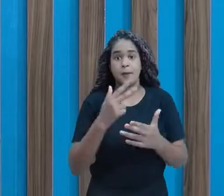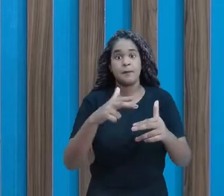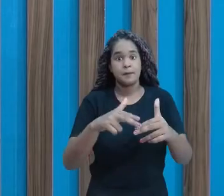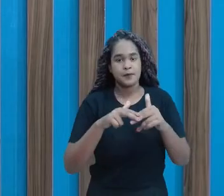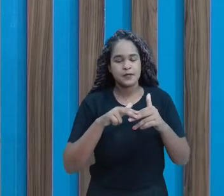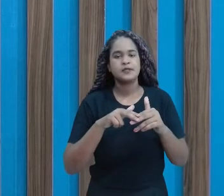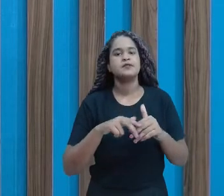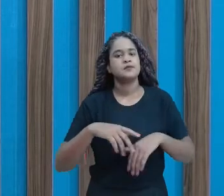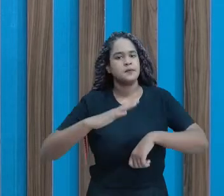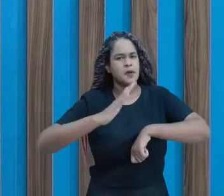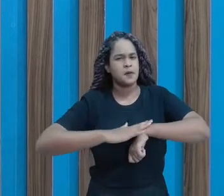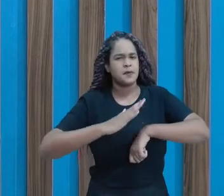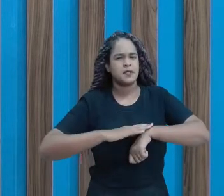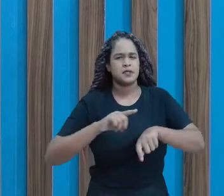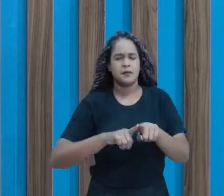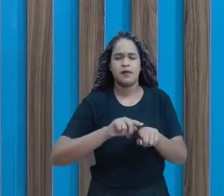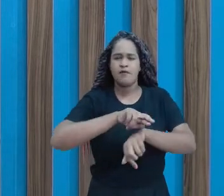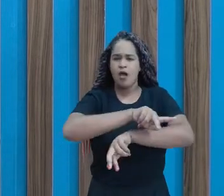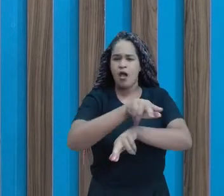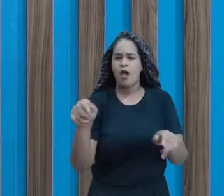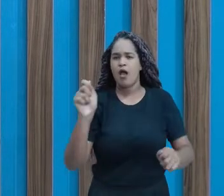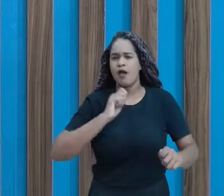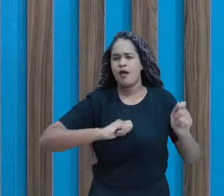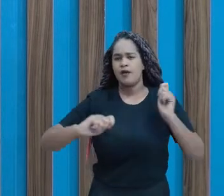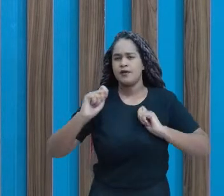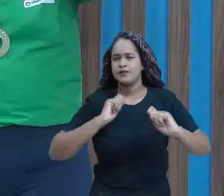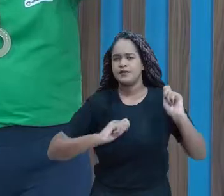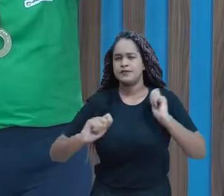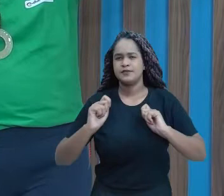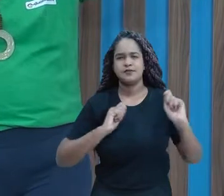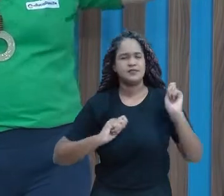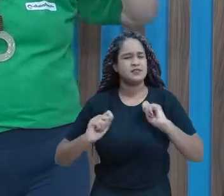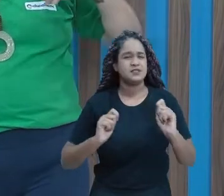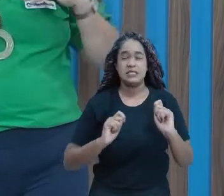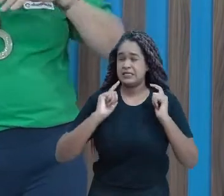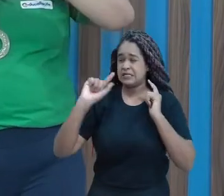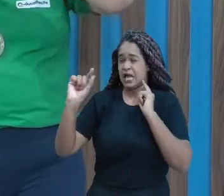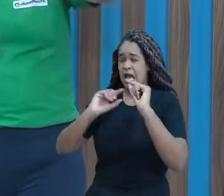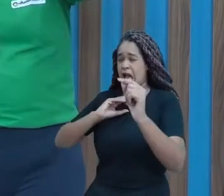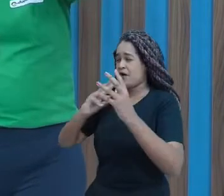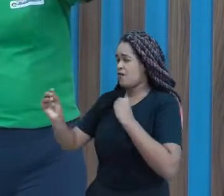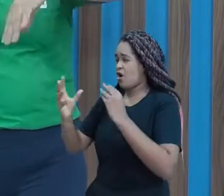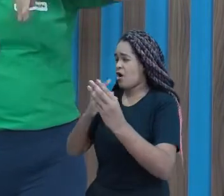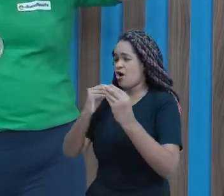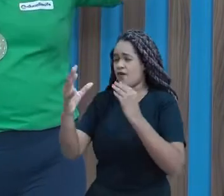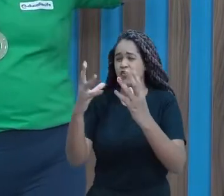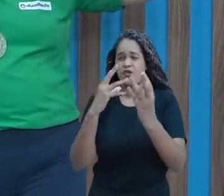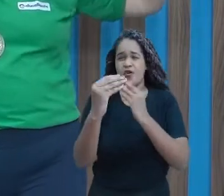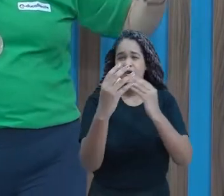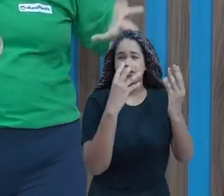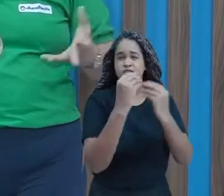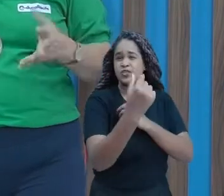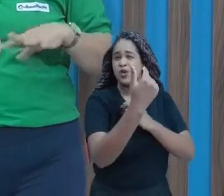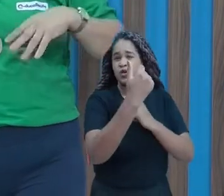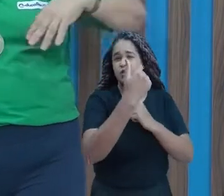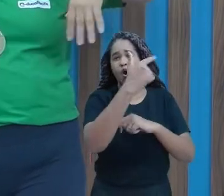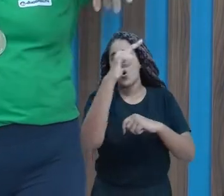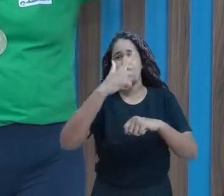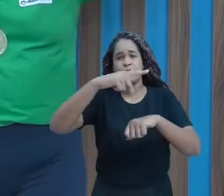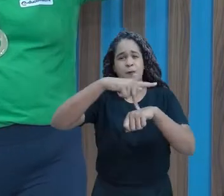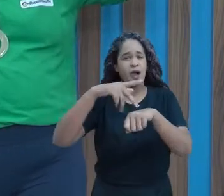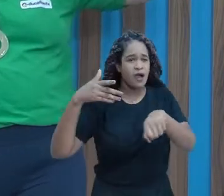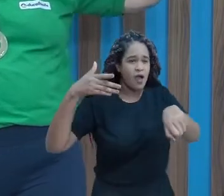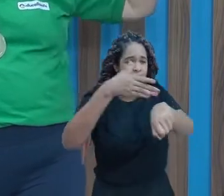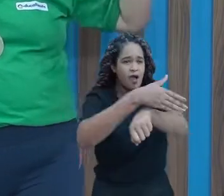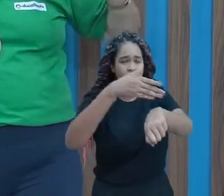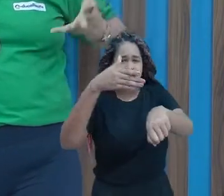Então, foi um momento também muitos artistas se exilando, né? Saindo da Europa, indo para os Estados Unidos. Os Estados Unidos estavam,